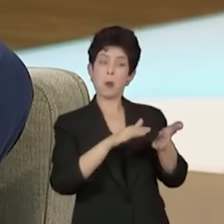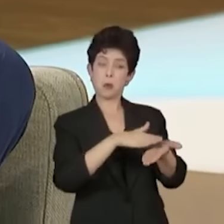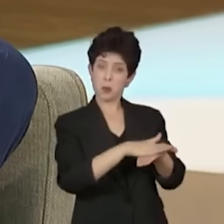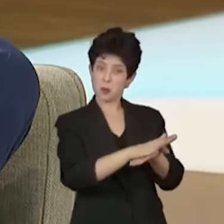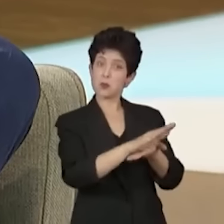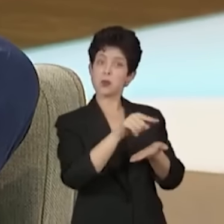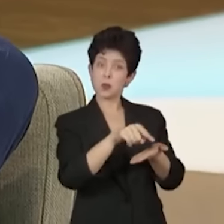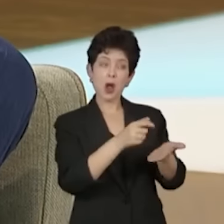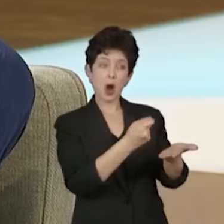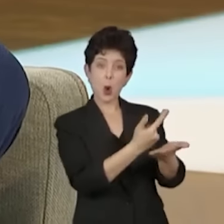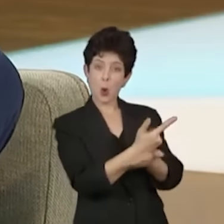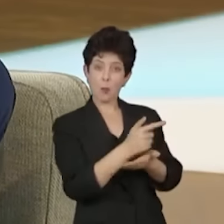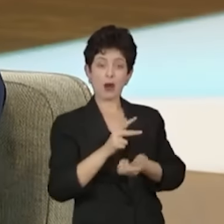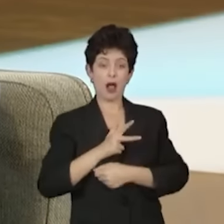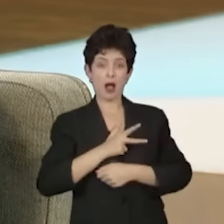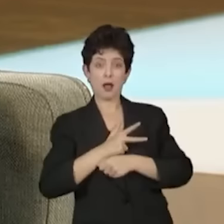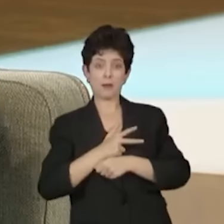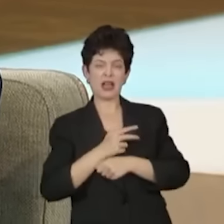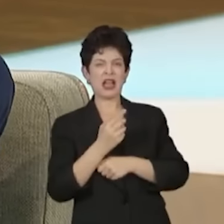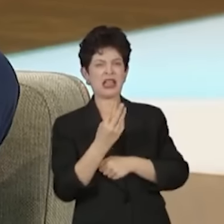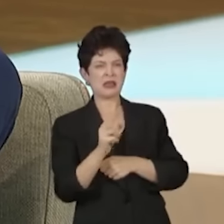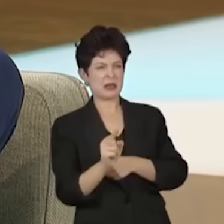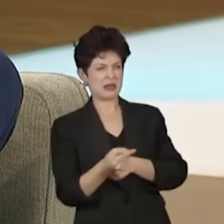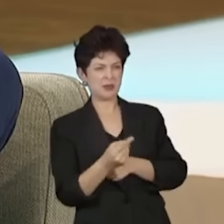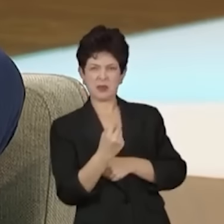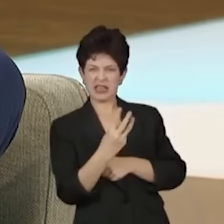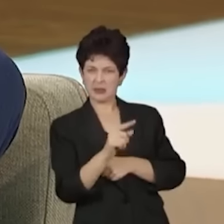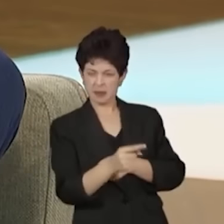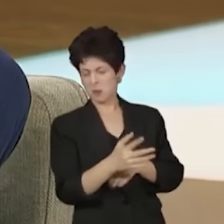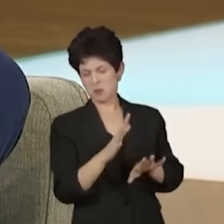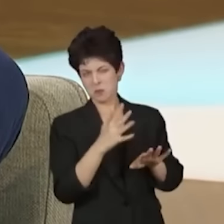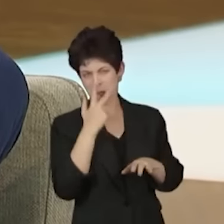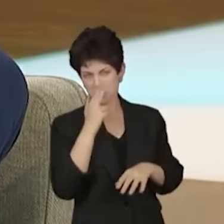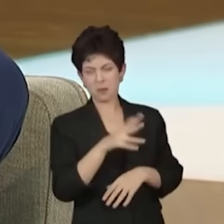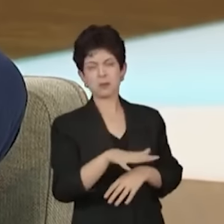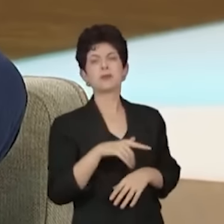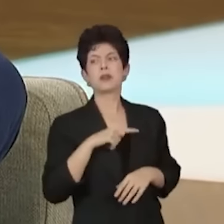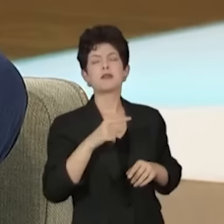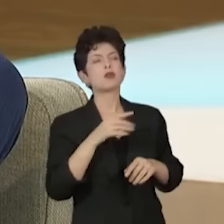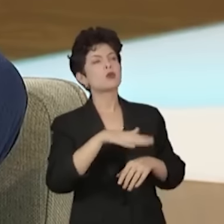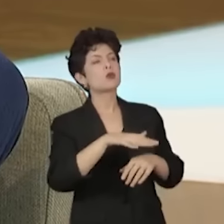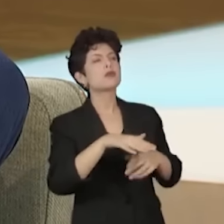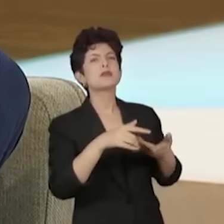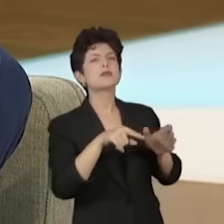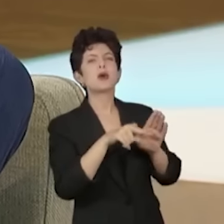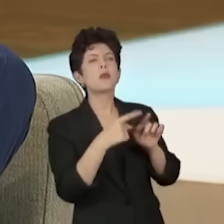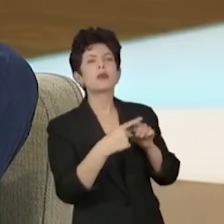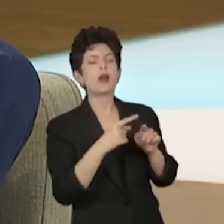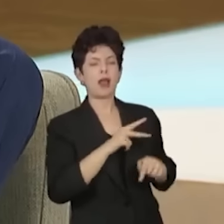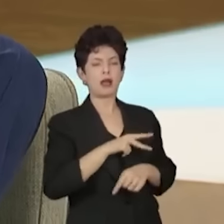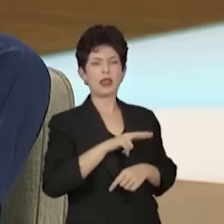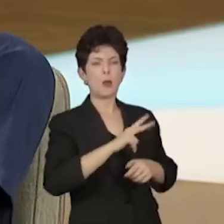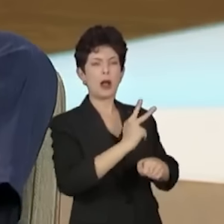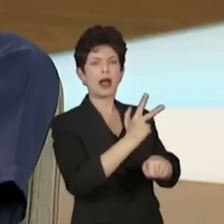para a compra de câmeras 13.000 câmeras se eu não tô enganado houve um novo questionamento porque as câmeras não seriam